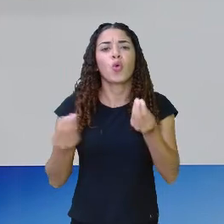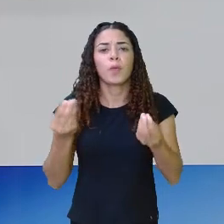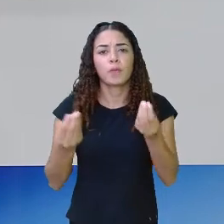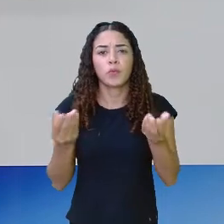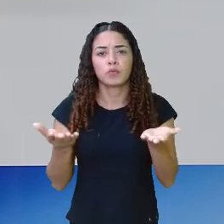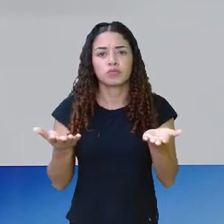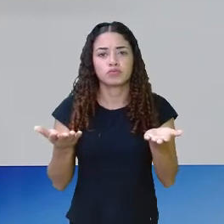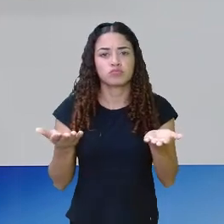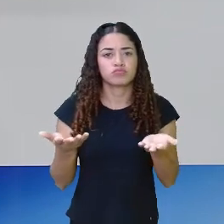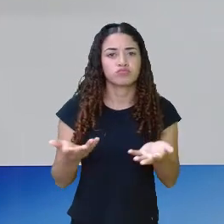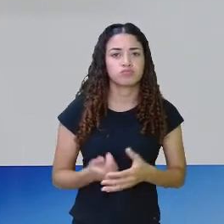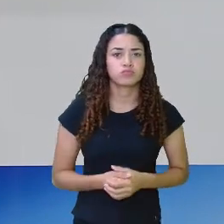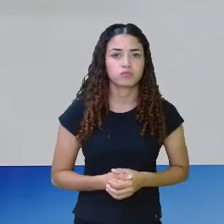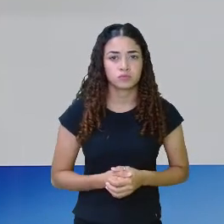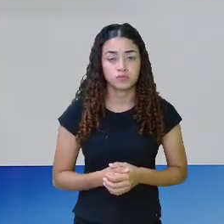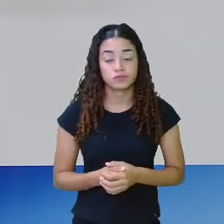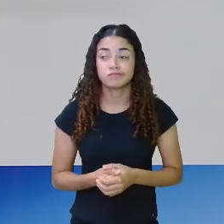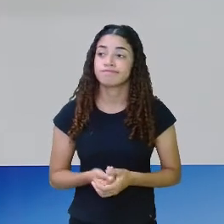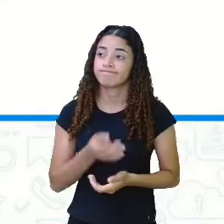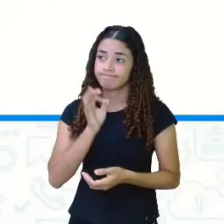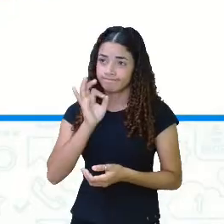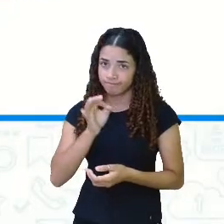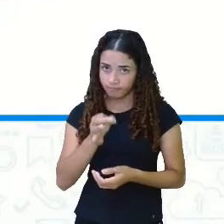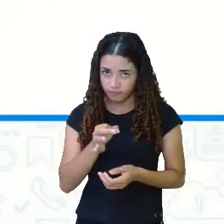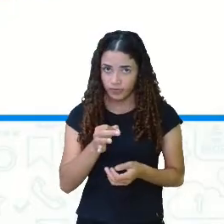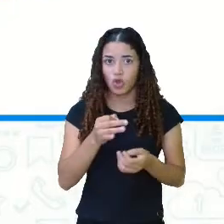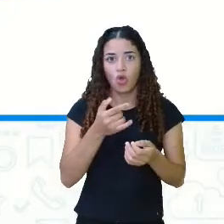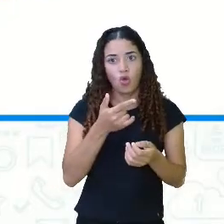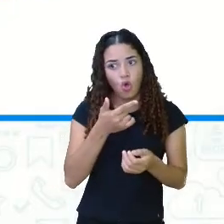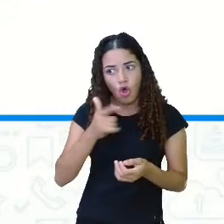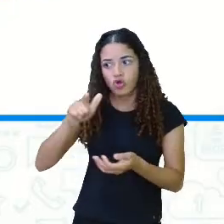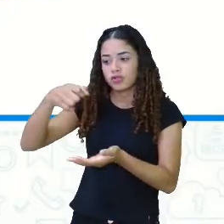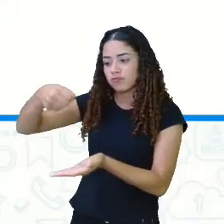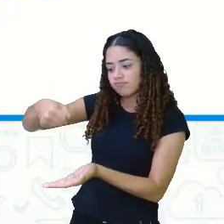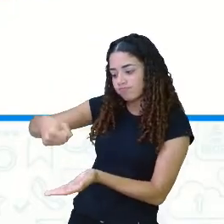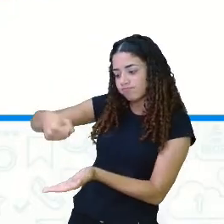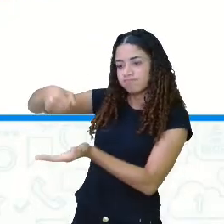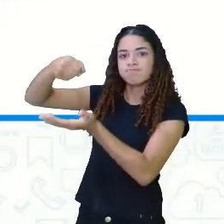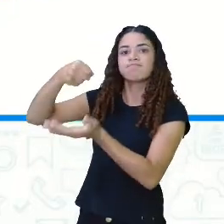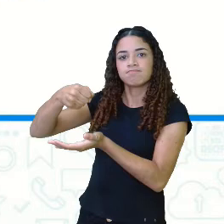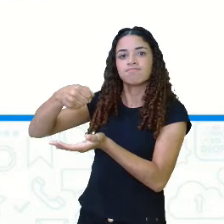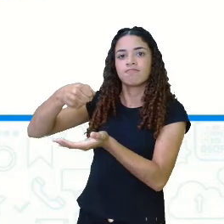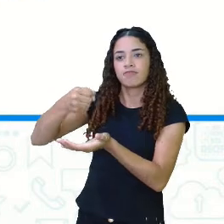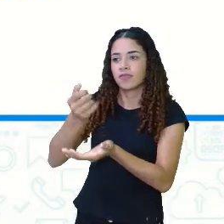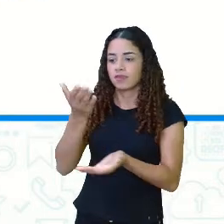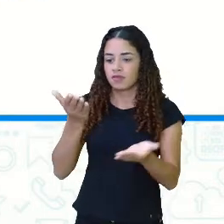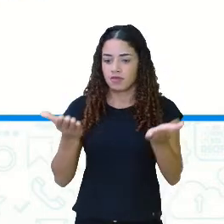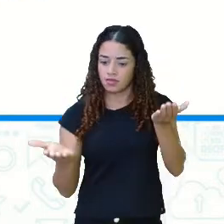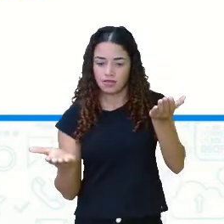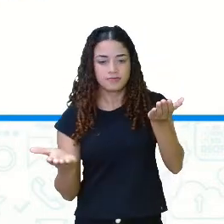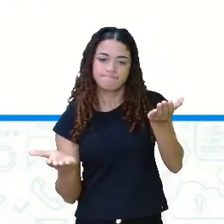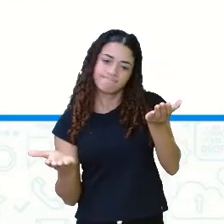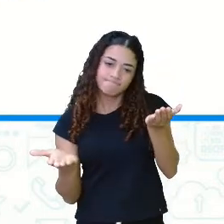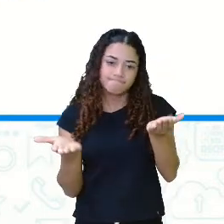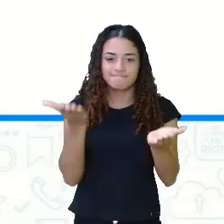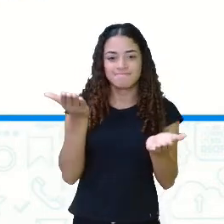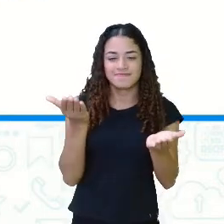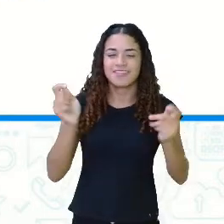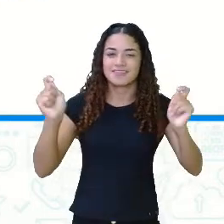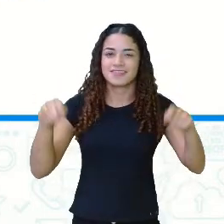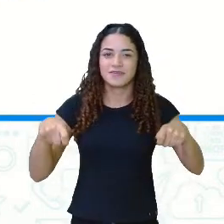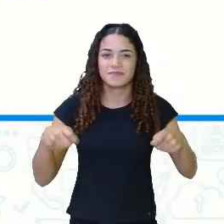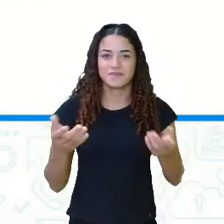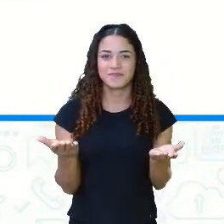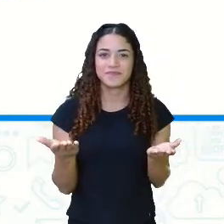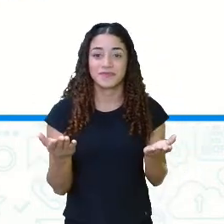equilíbrio, quinto ano? Isso mesmo. Vocês já entenderam que para eu manter a minha